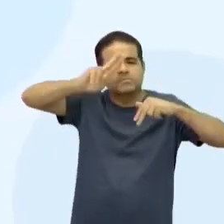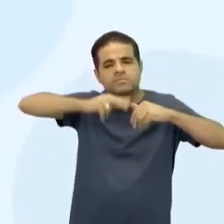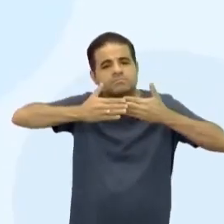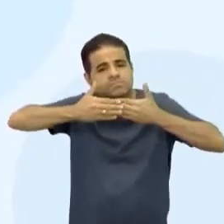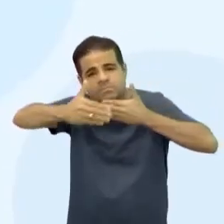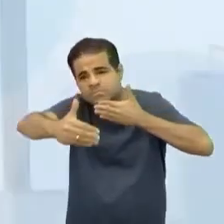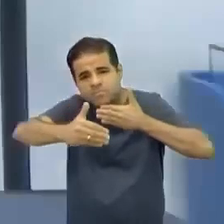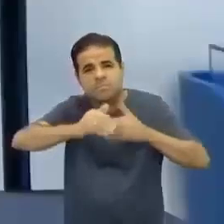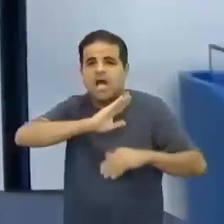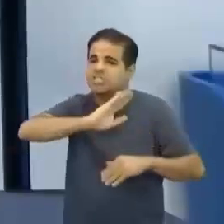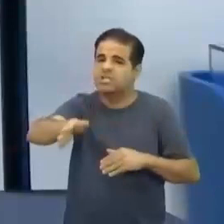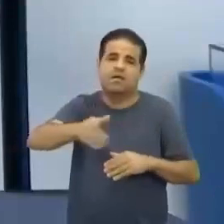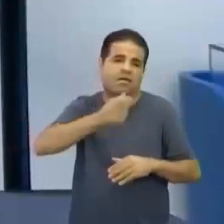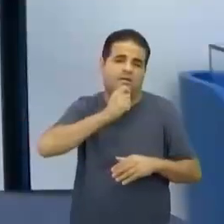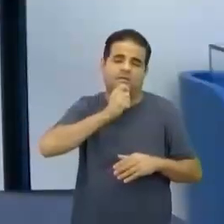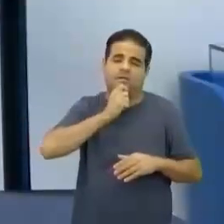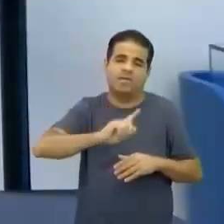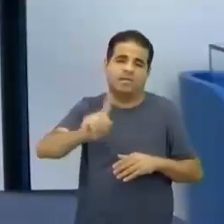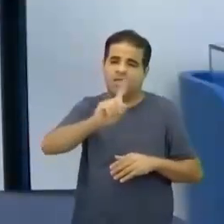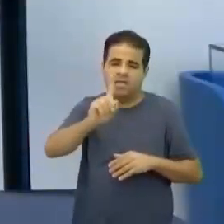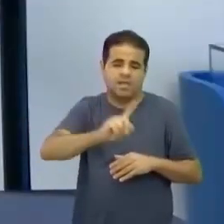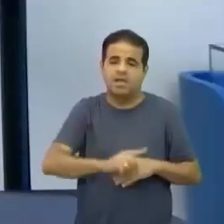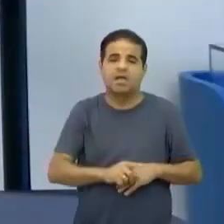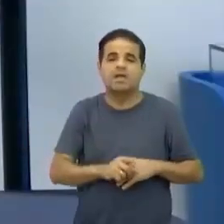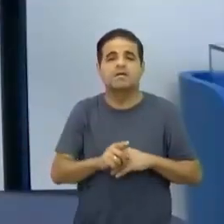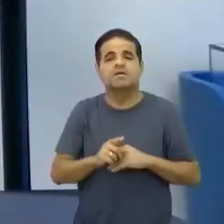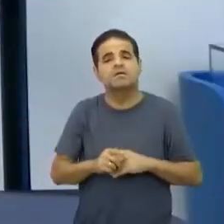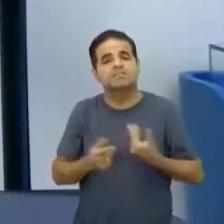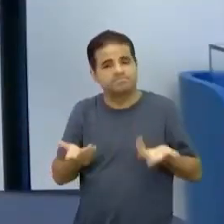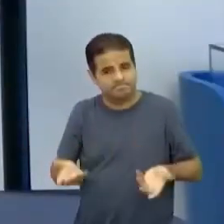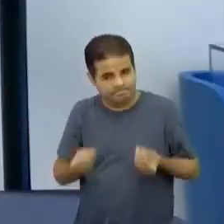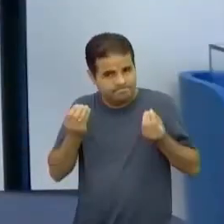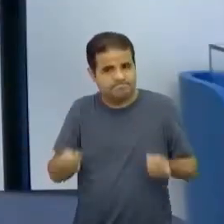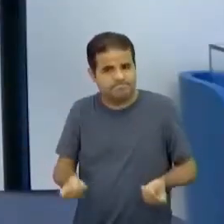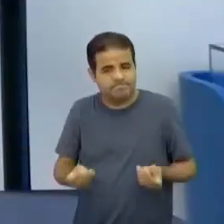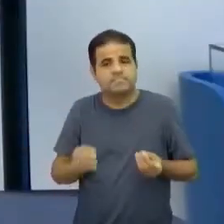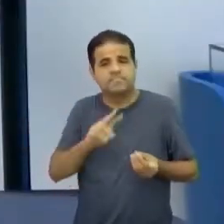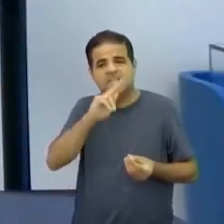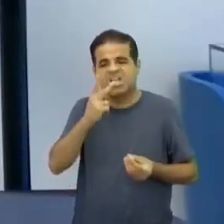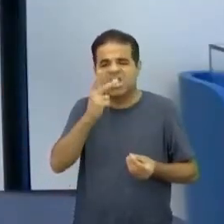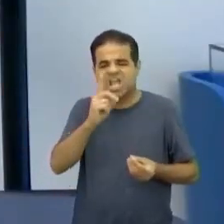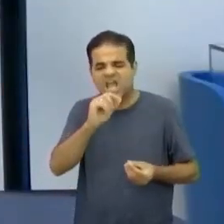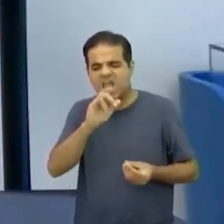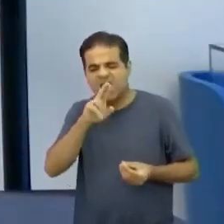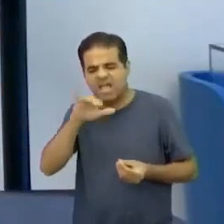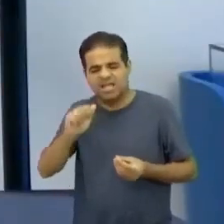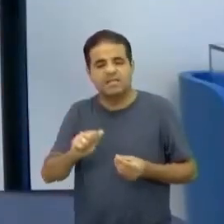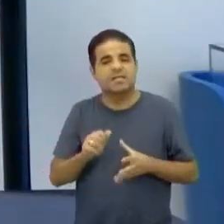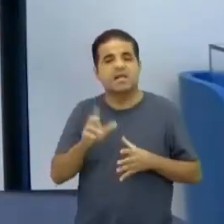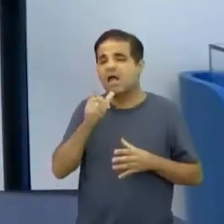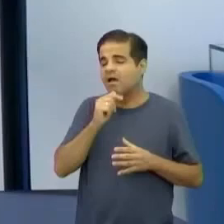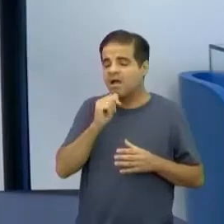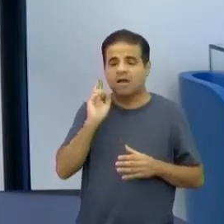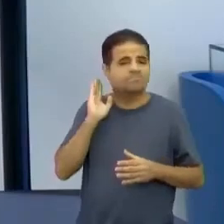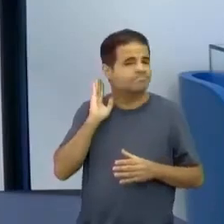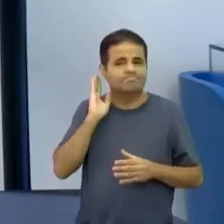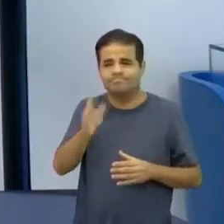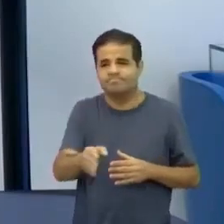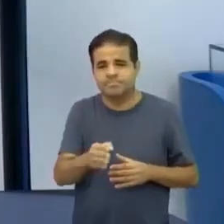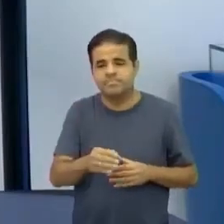porque a direta é muito fácil, ela é visível. Então o cerne da pegada hídrica é isso, é essa água que está